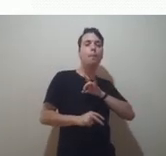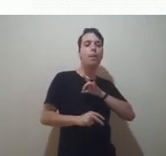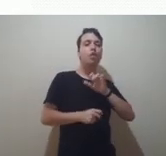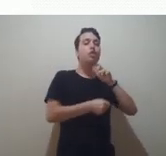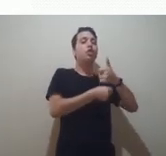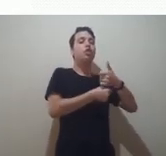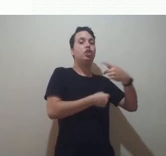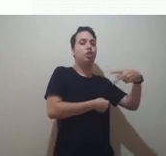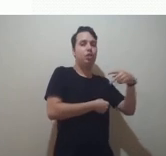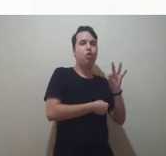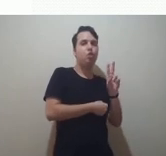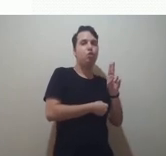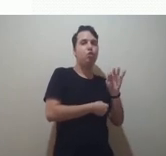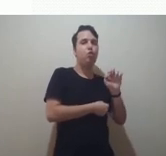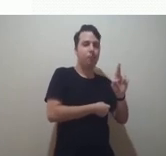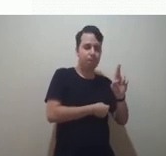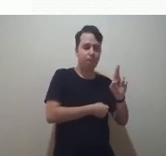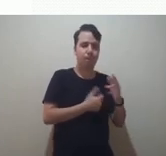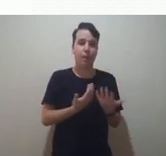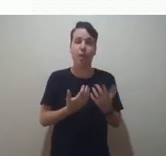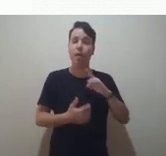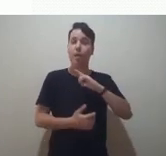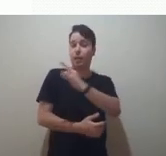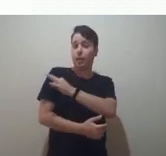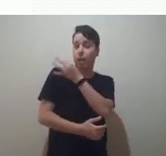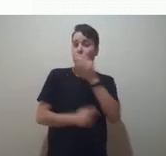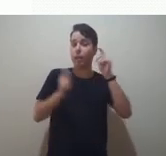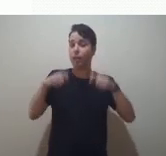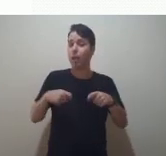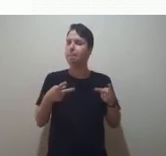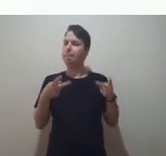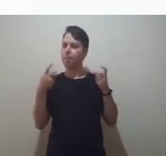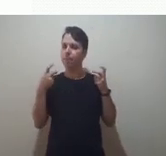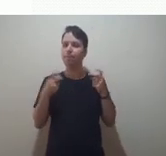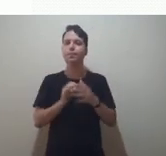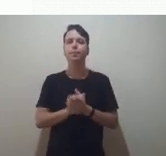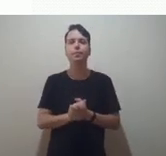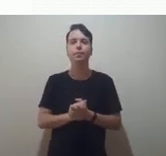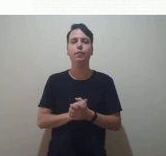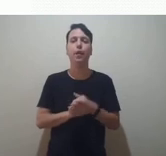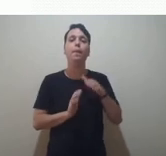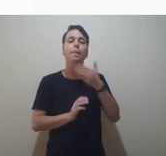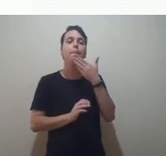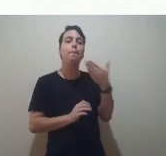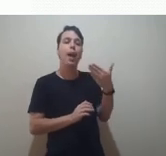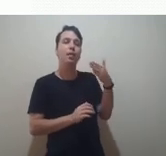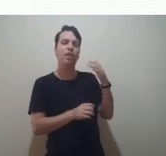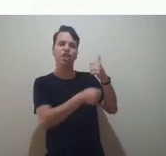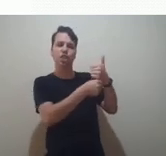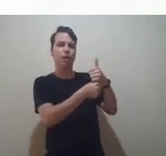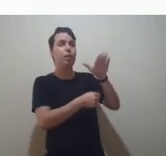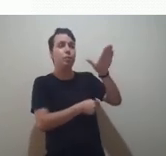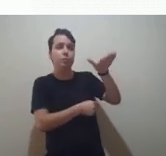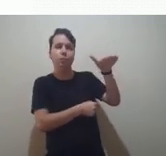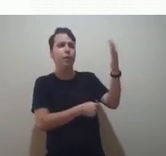ou se ele está com medo do tutor dele? Uma técnica que a gente pode utilizar é